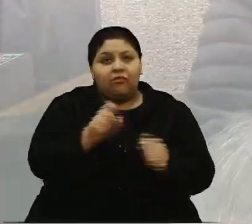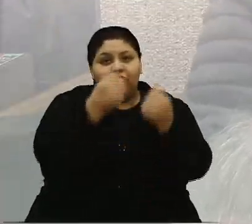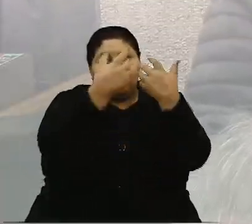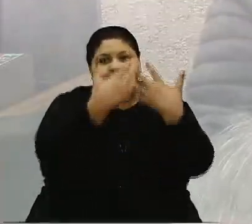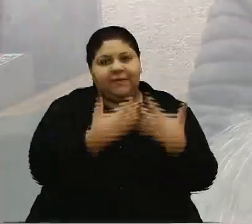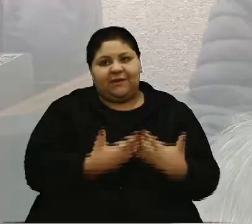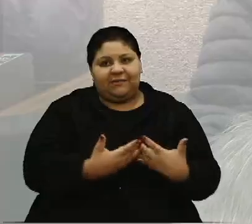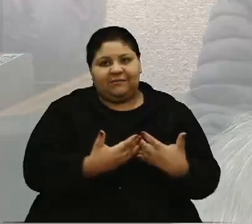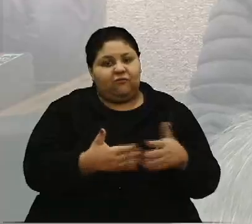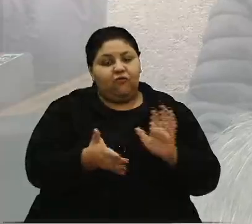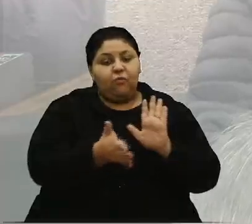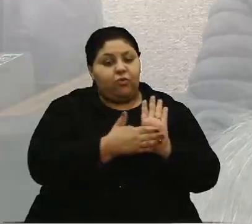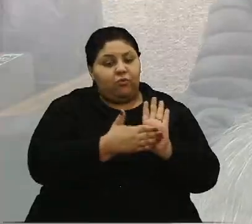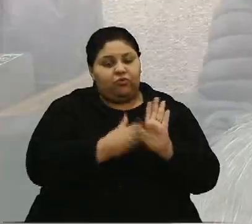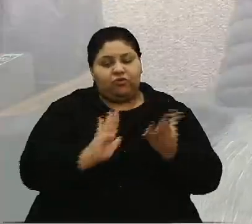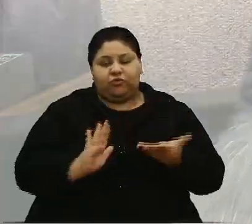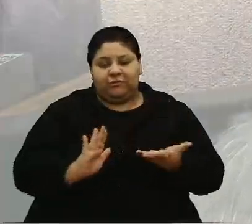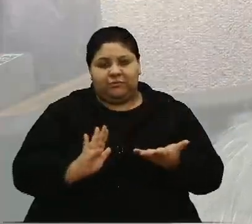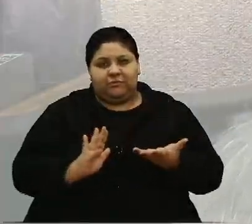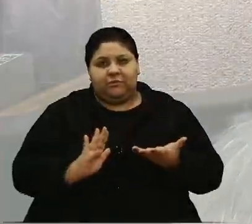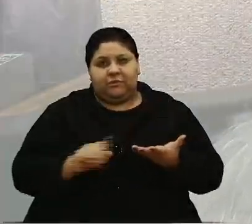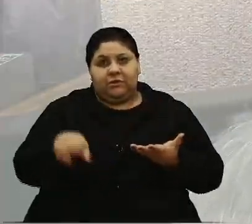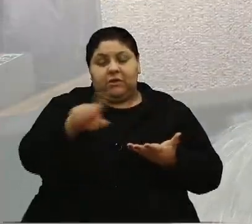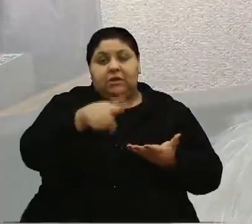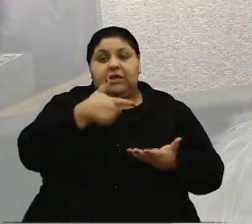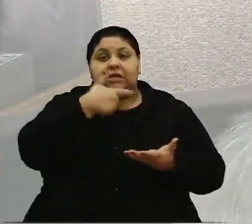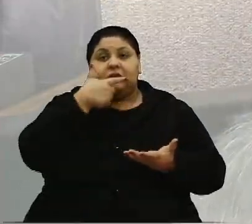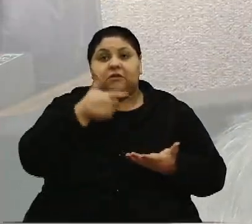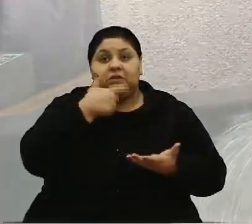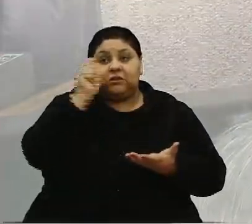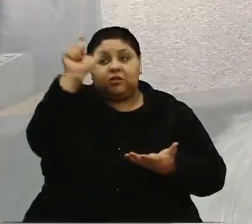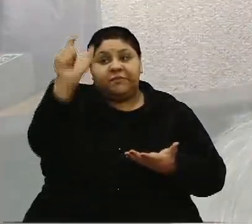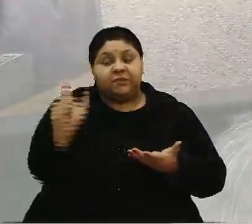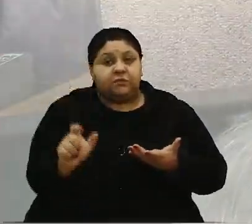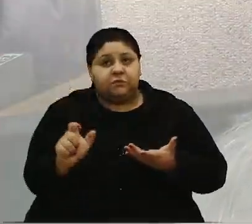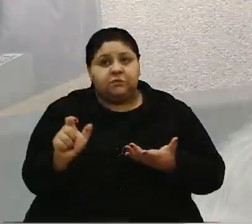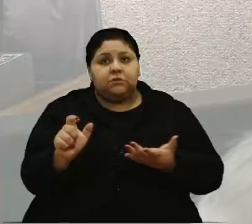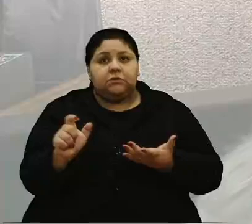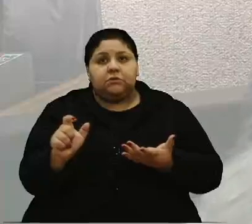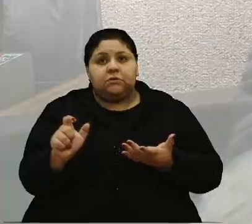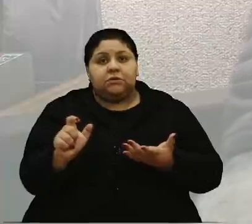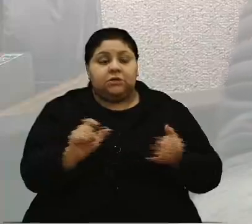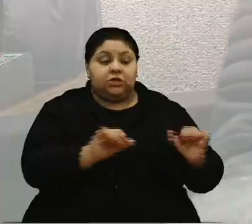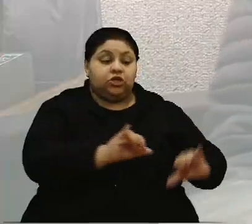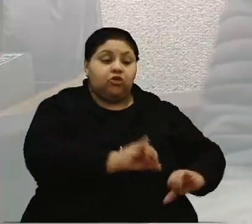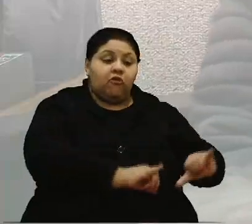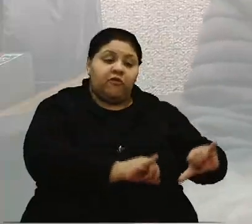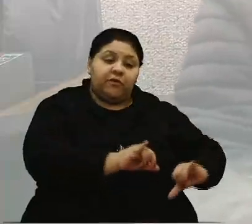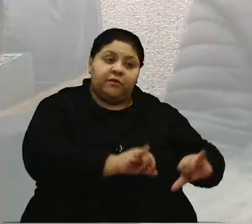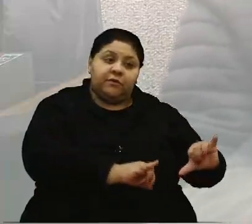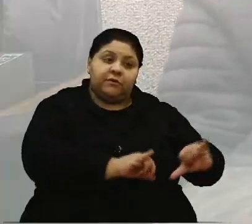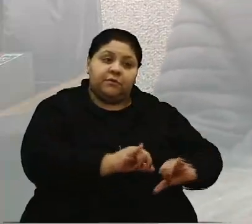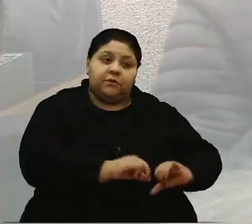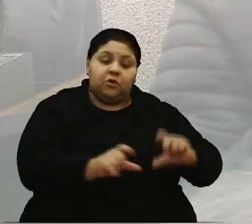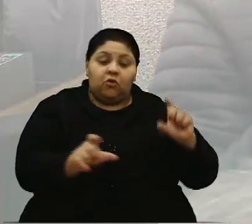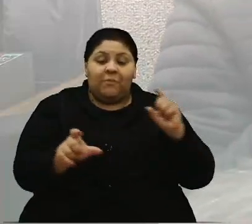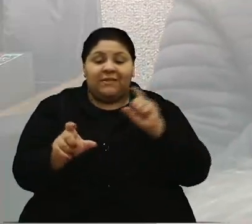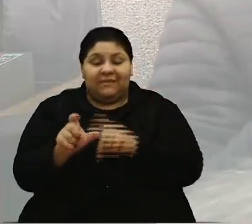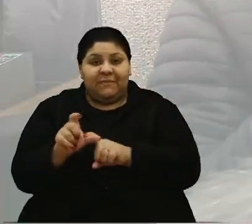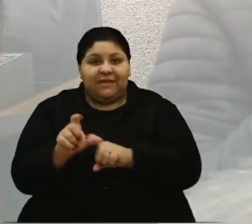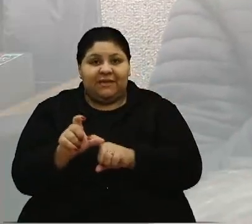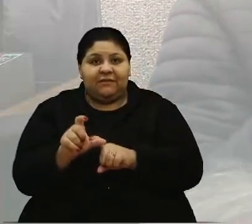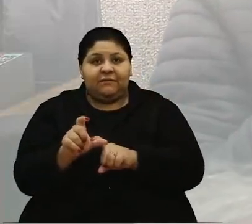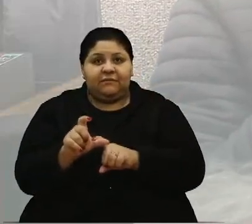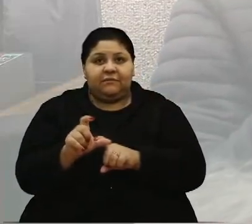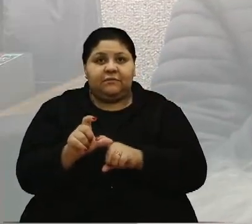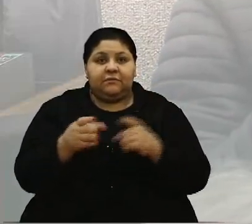não foi proposto isso. Porque a gente está falando aqui de pessoas que sofrem com uma dependência e